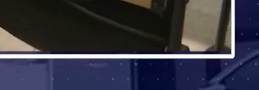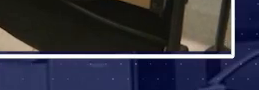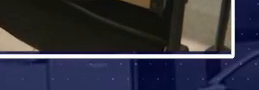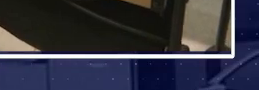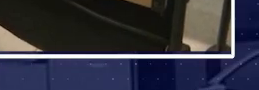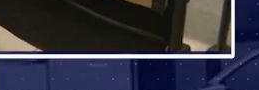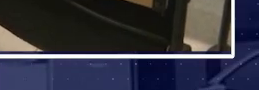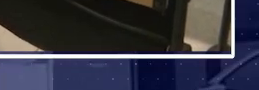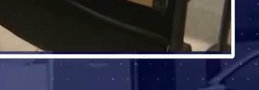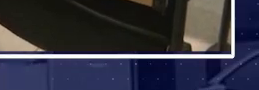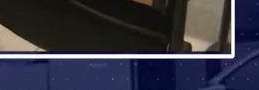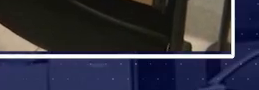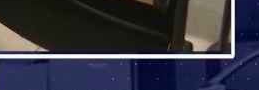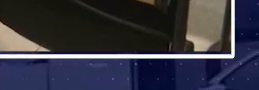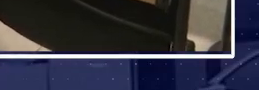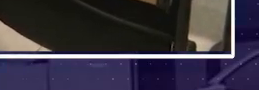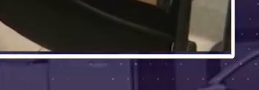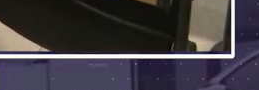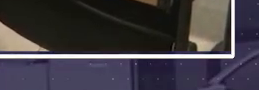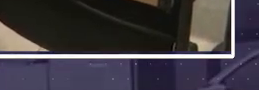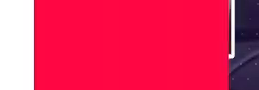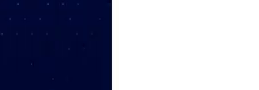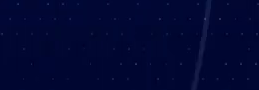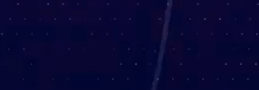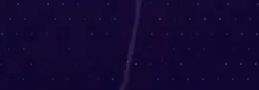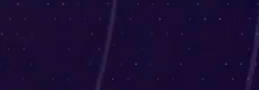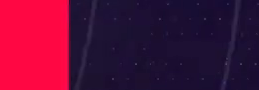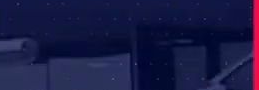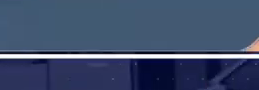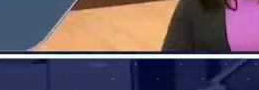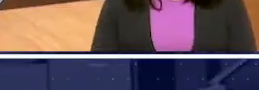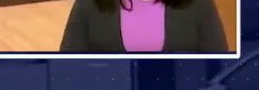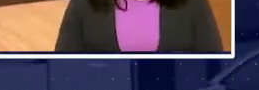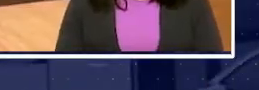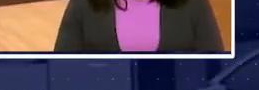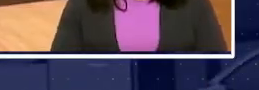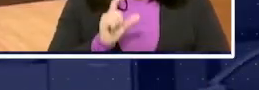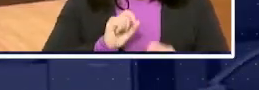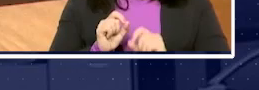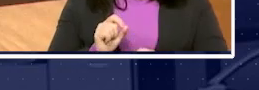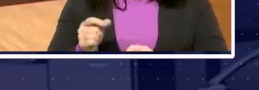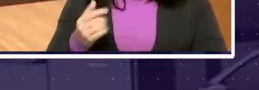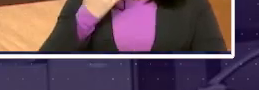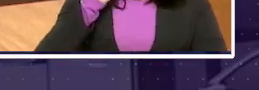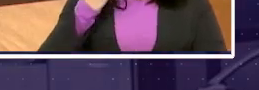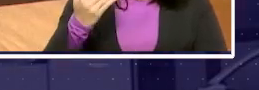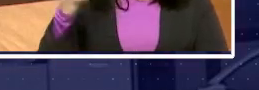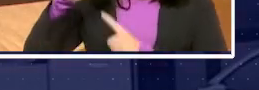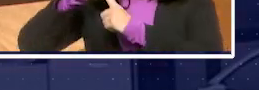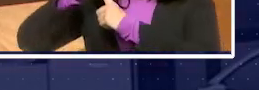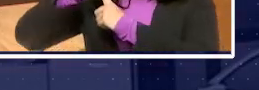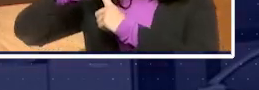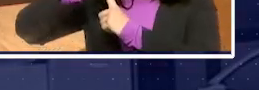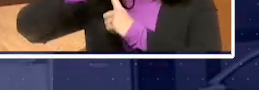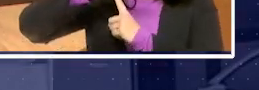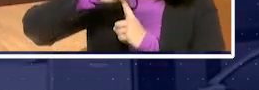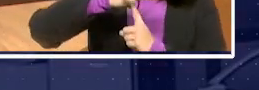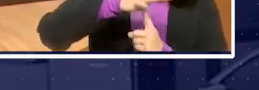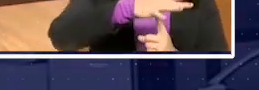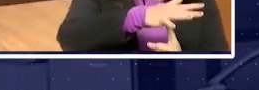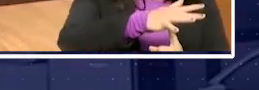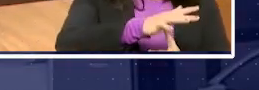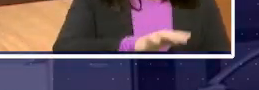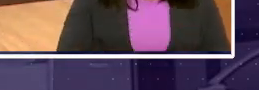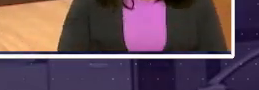3269-3716. E o deputado Cláudio Cunha propôs durante a sessão plenária um projeto de lei que